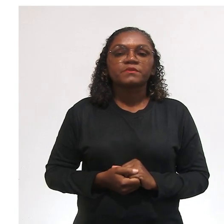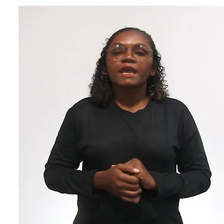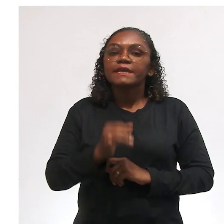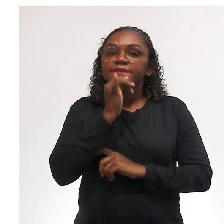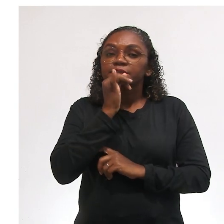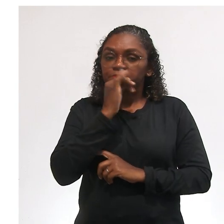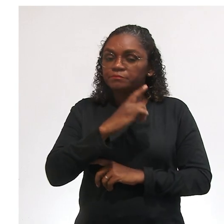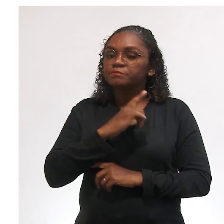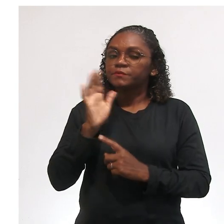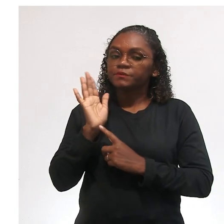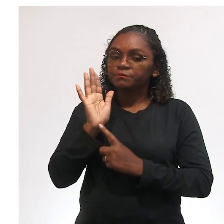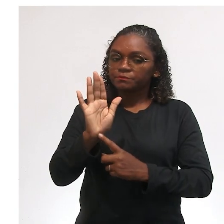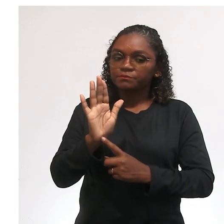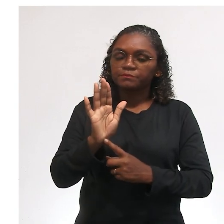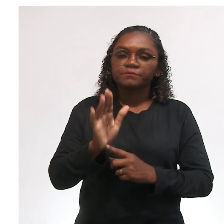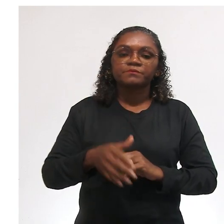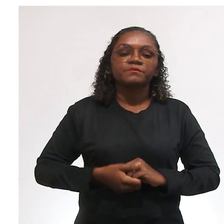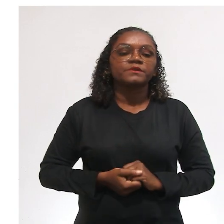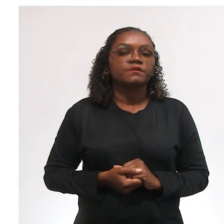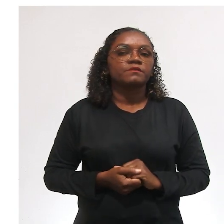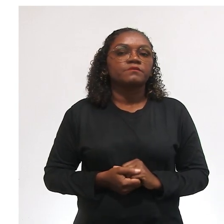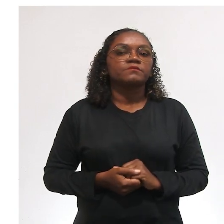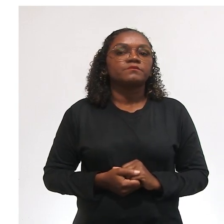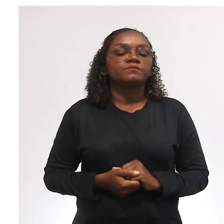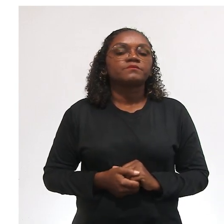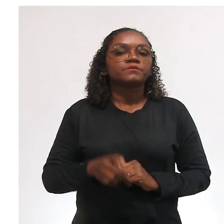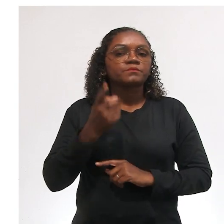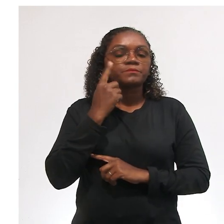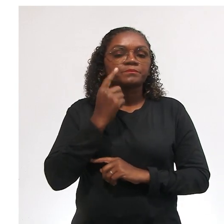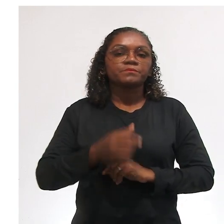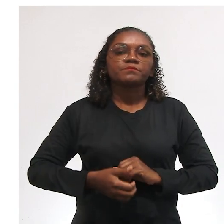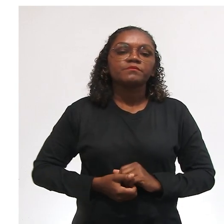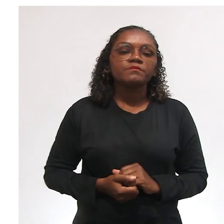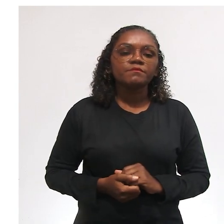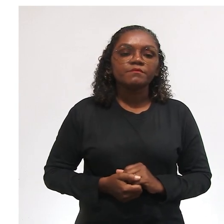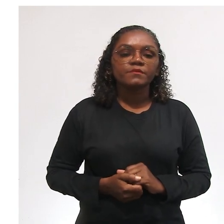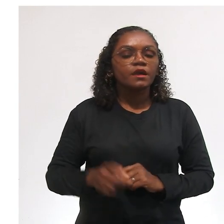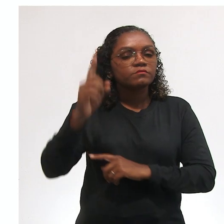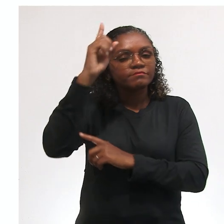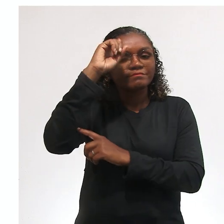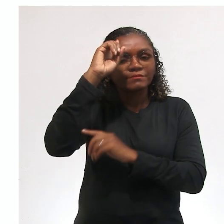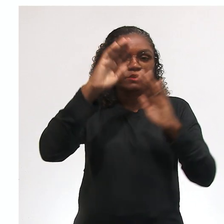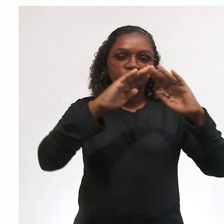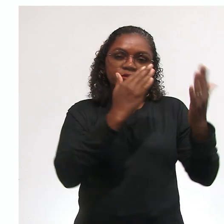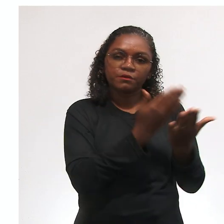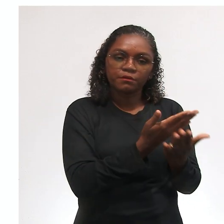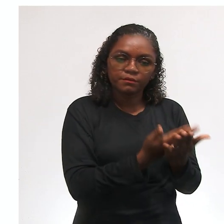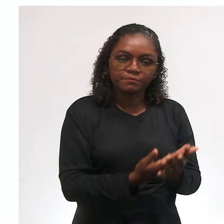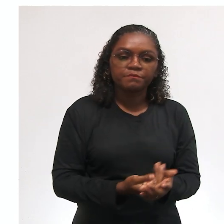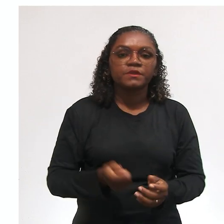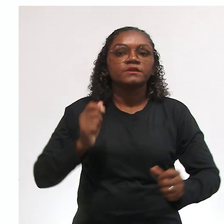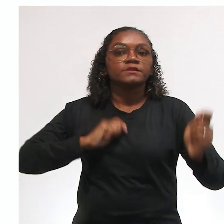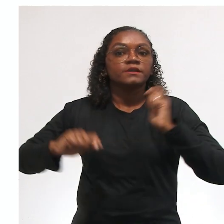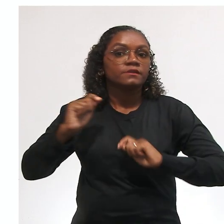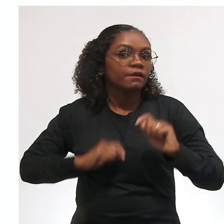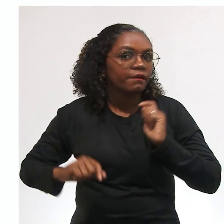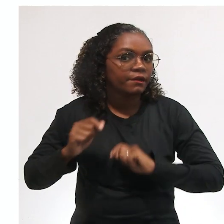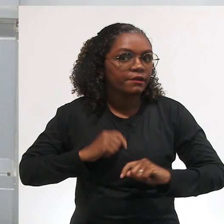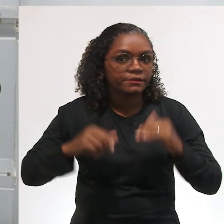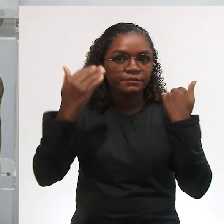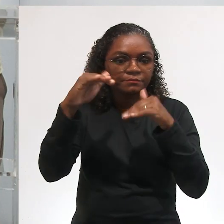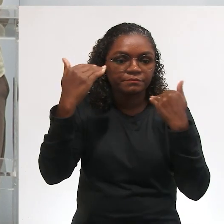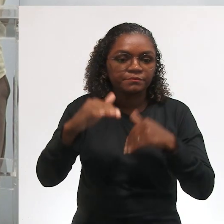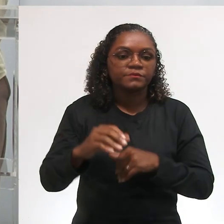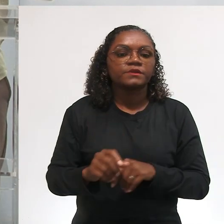nós temos para esse nosso condicionamento clássico? A rotina escolar, ansiedade em provas e associação de